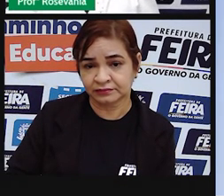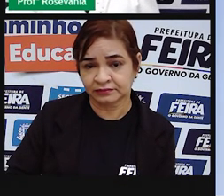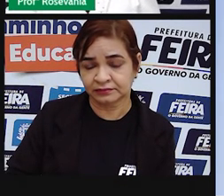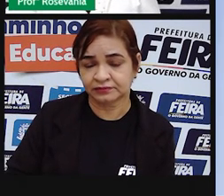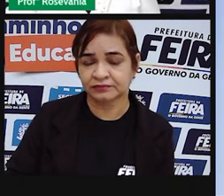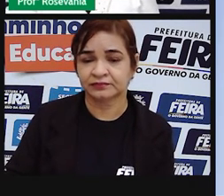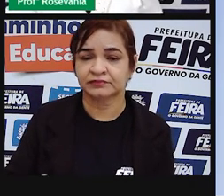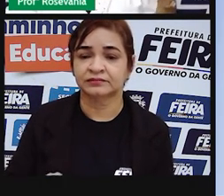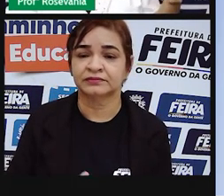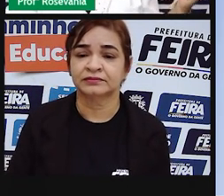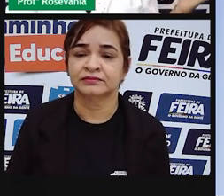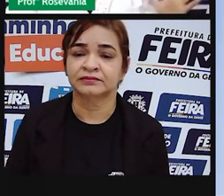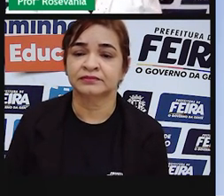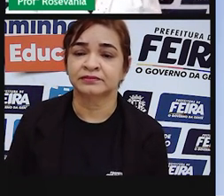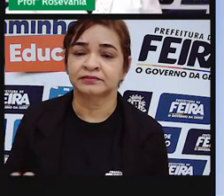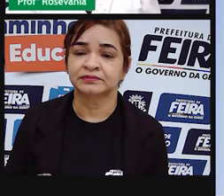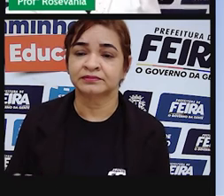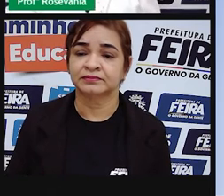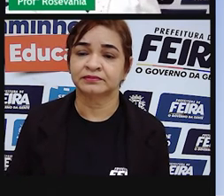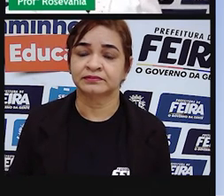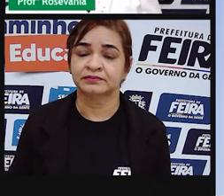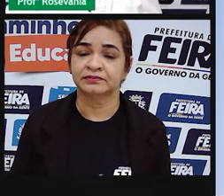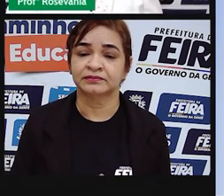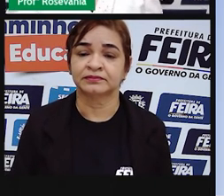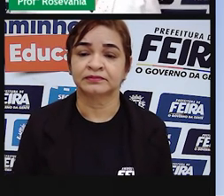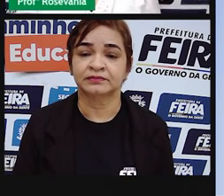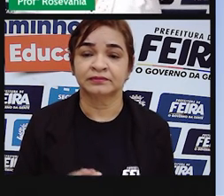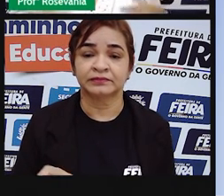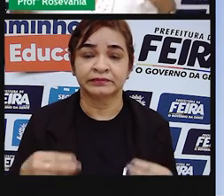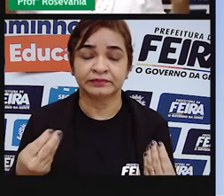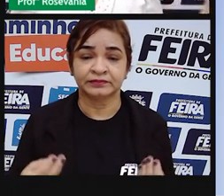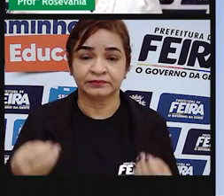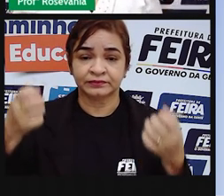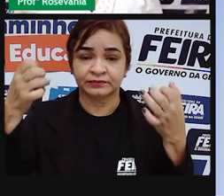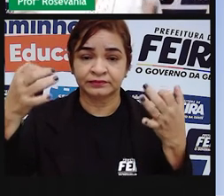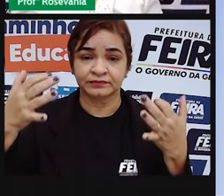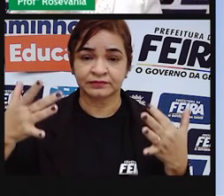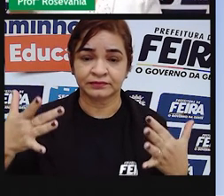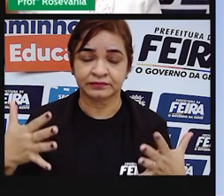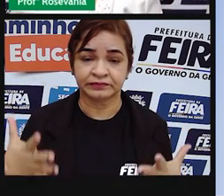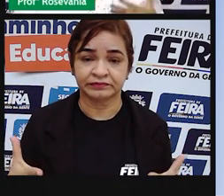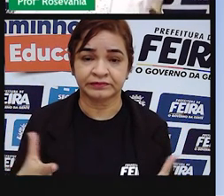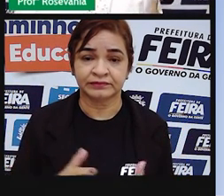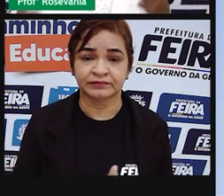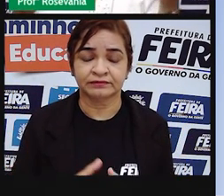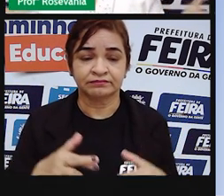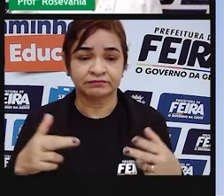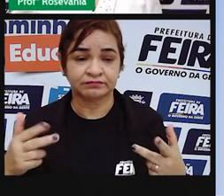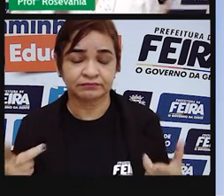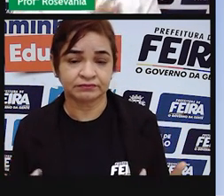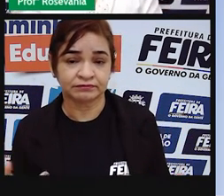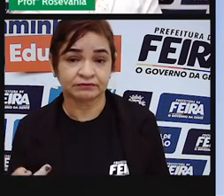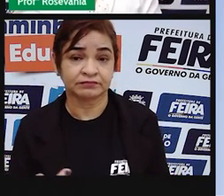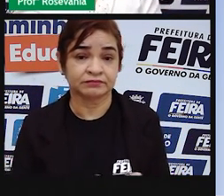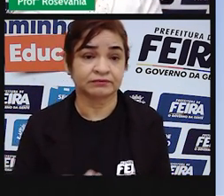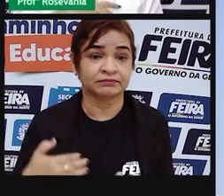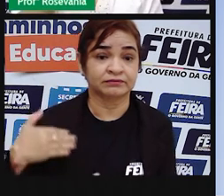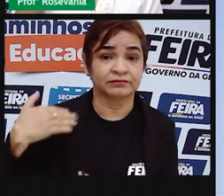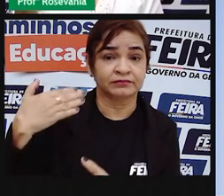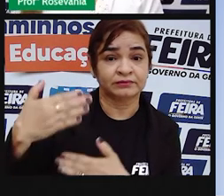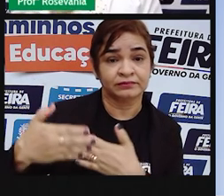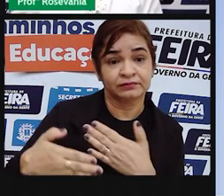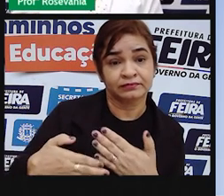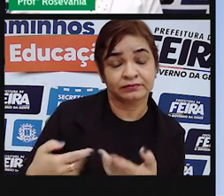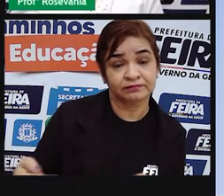para o Paraná, como vocês lembram lá no primeiro mapa. Então, como eu falei, os motivos, como vocês perceberam,